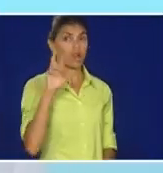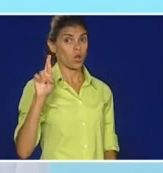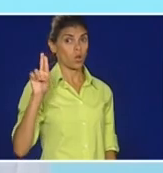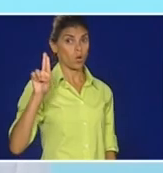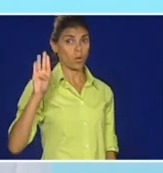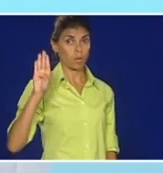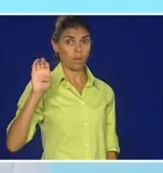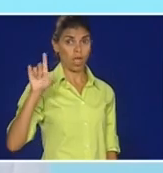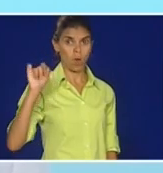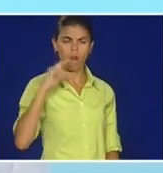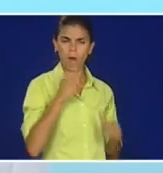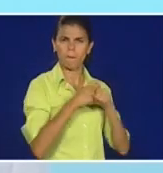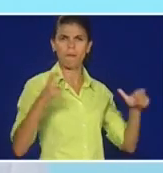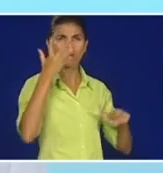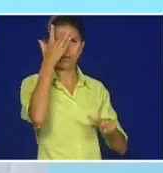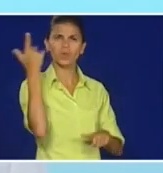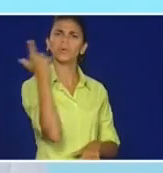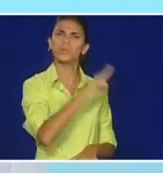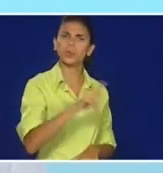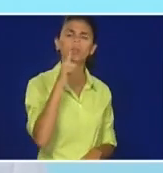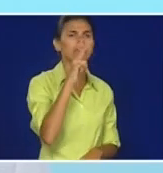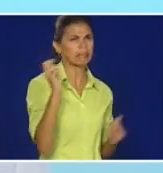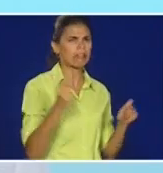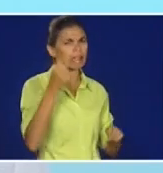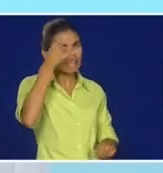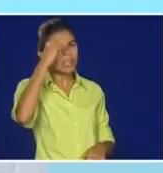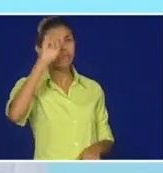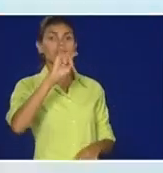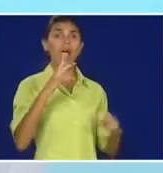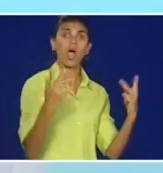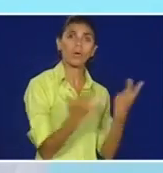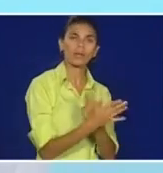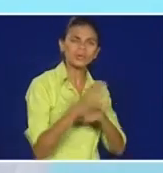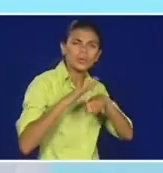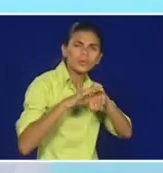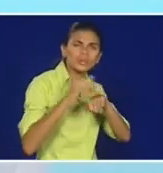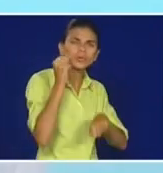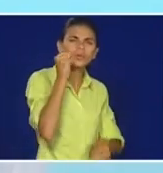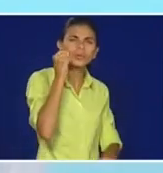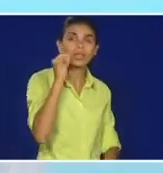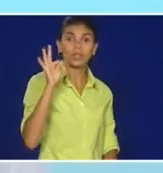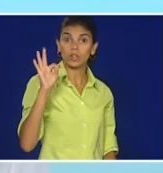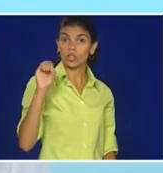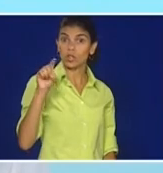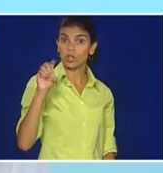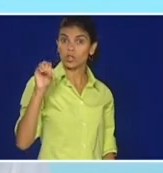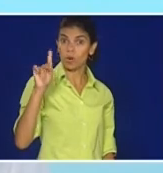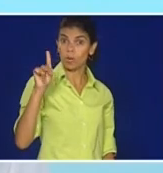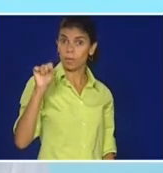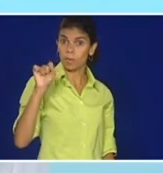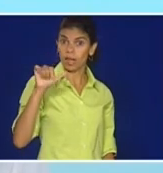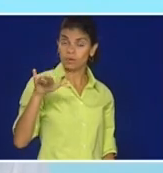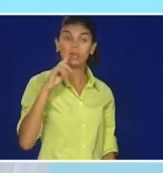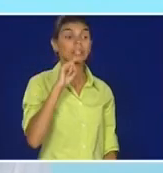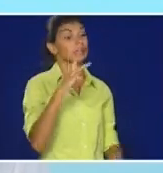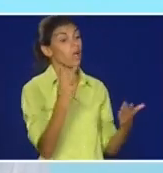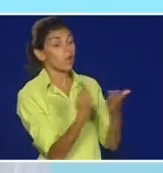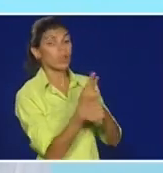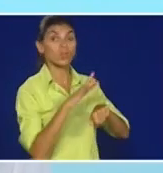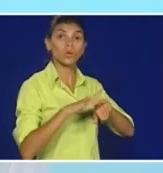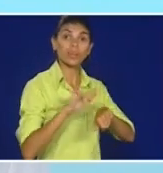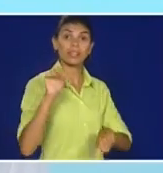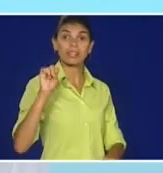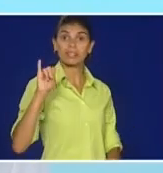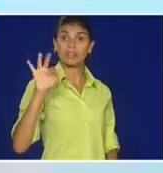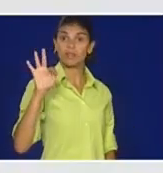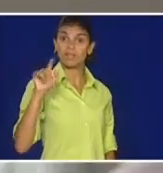nós temos a rubéola, que ainda é uma incidência grande, a gente tem como evitar. Se tiver toxoplasmose, podemos tratar. Se tiver